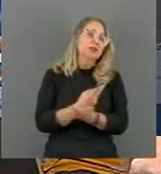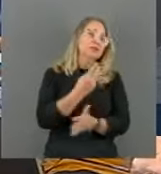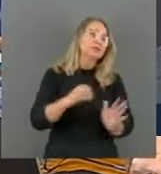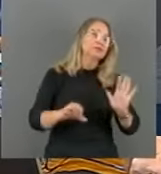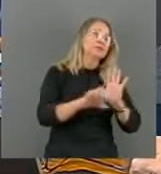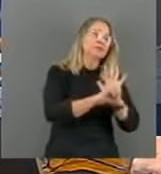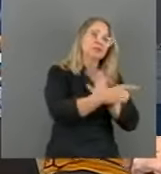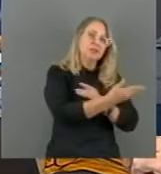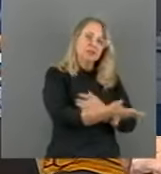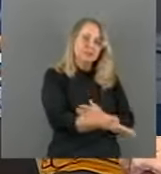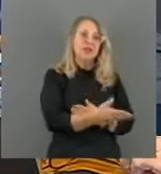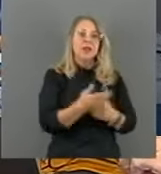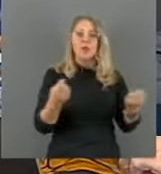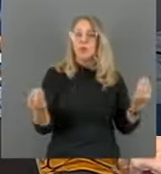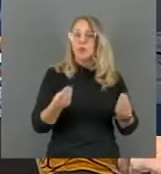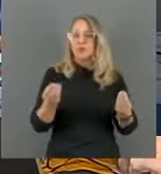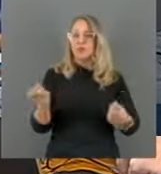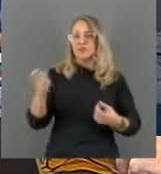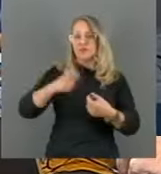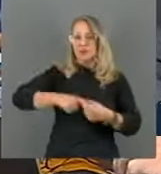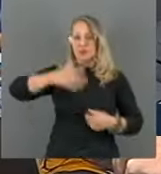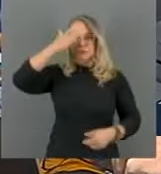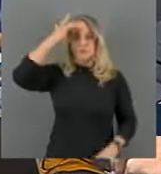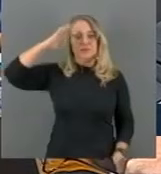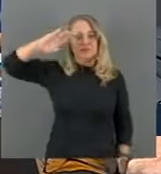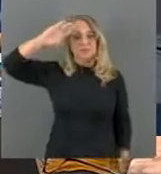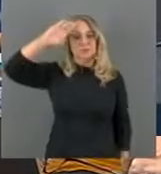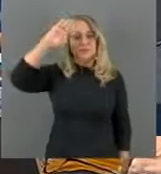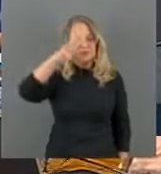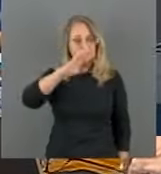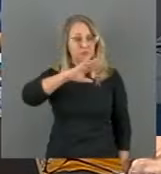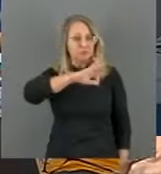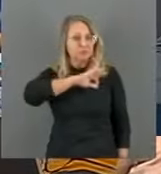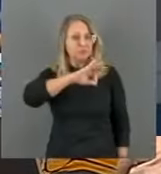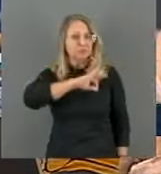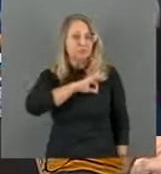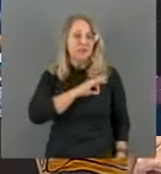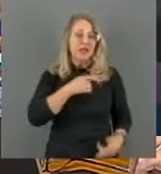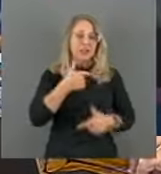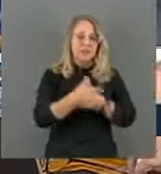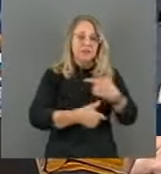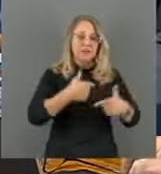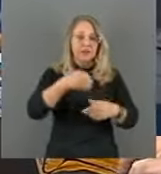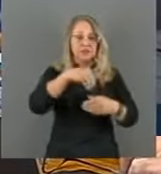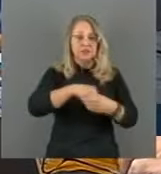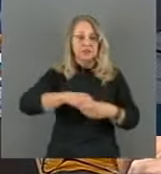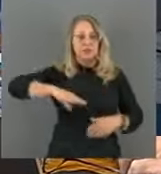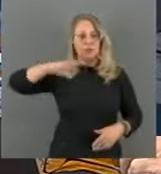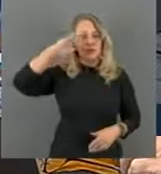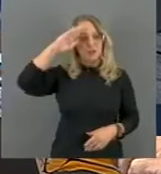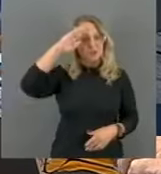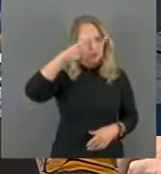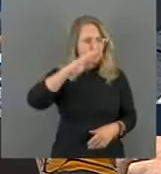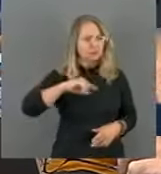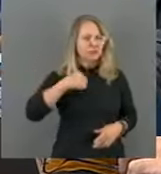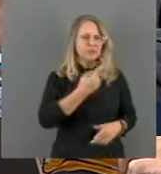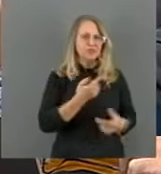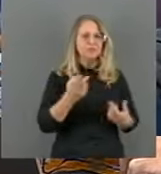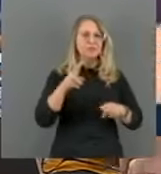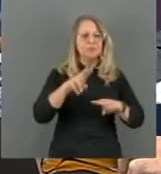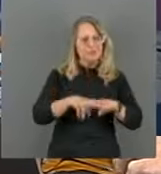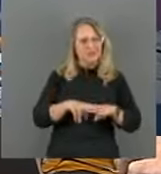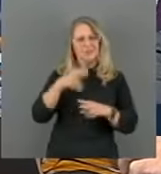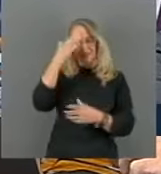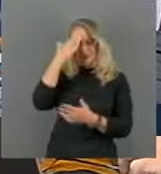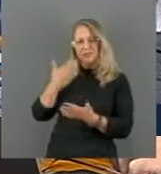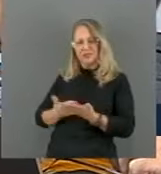como é que volta um policial militar por exemplo a trabalhar num quartel depois de ter sido preso acreditando